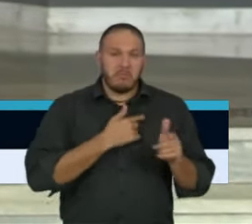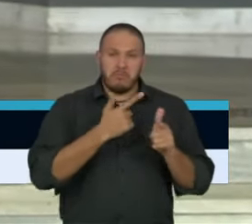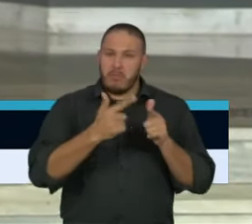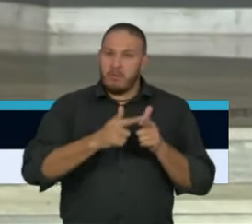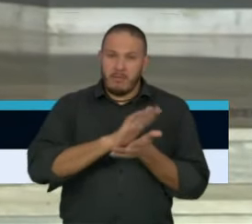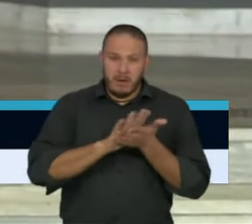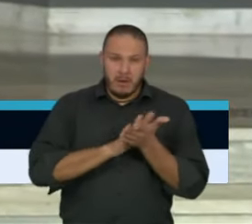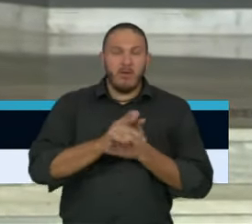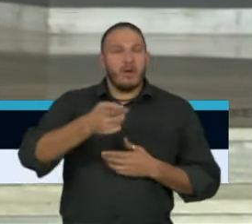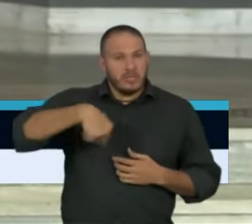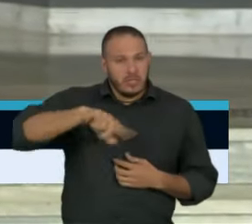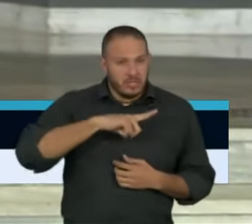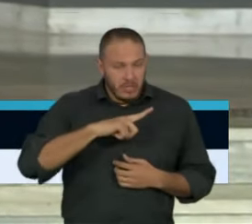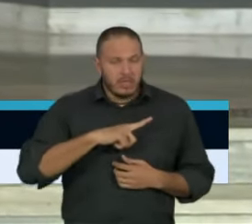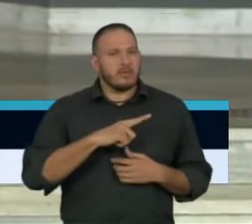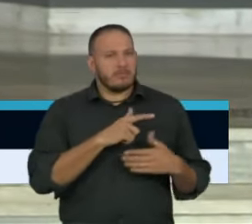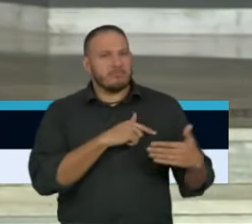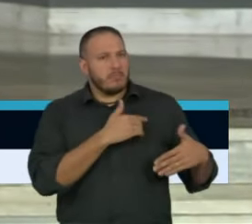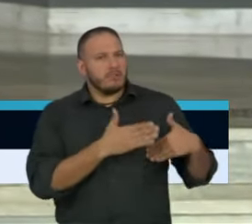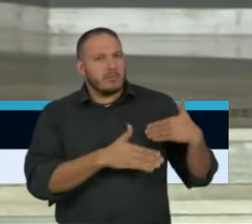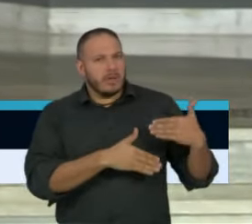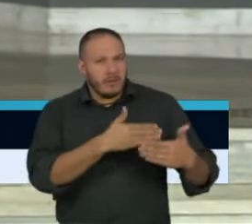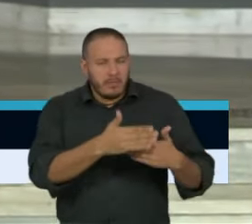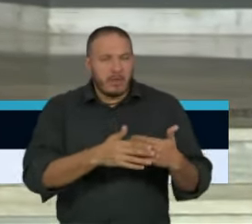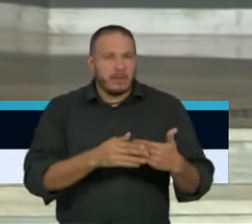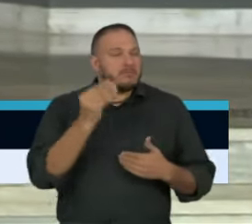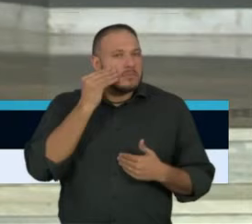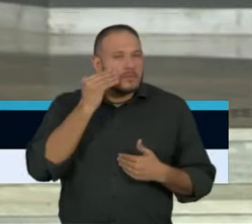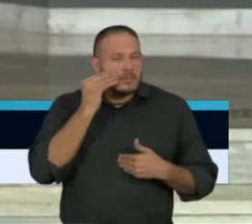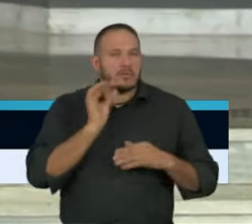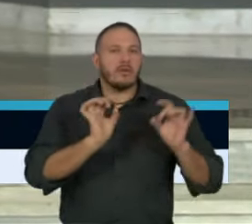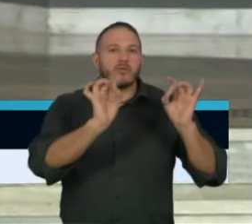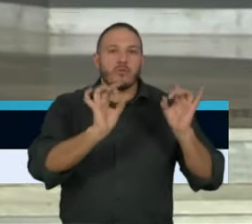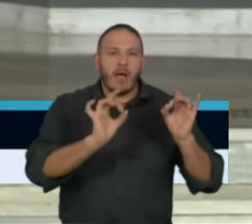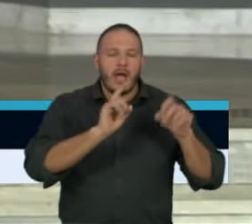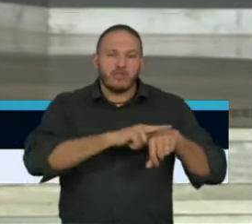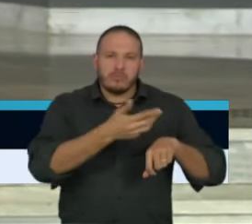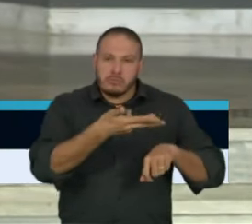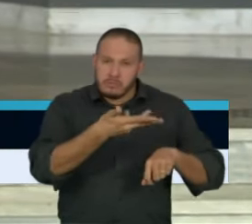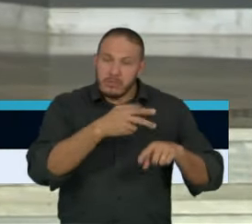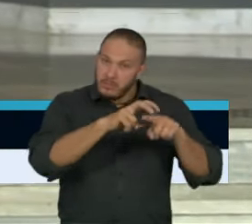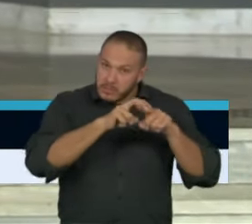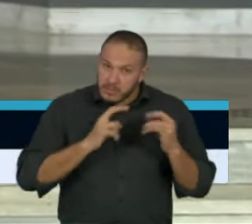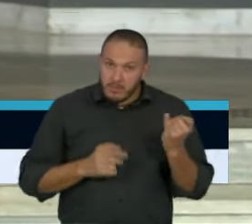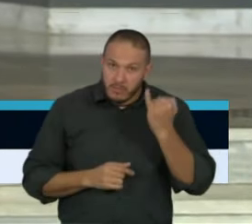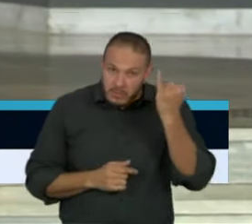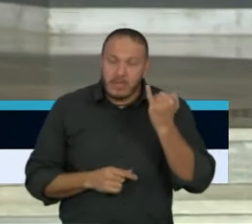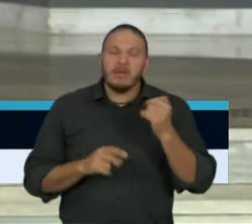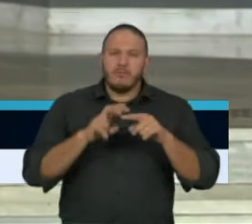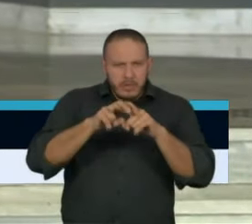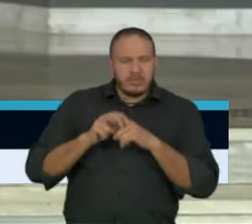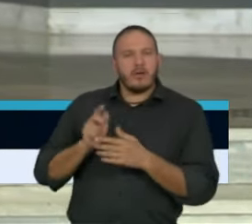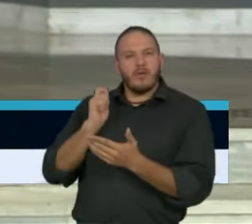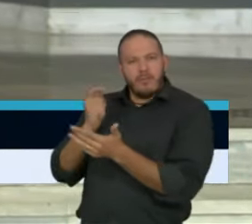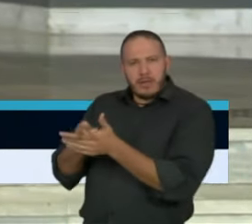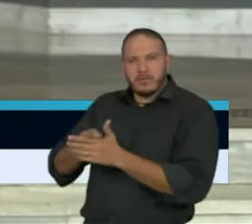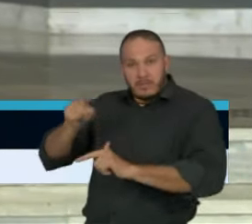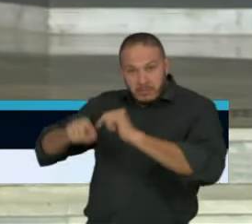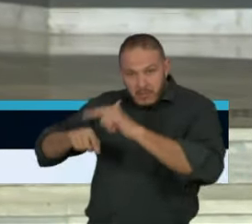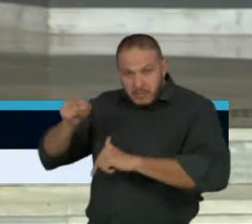temos que fazer o sistema funcionar, automatizar, esse é um aspecto importante, por isso que estão sendo comprados equipamentos